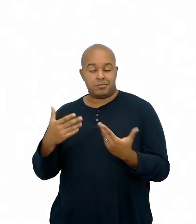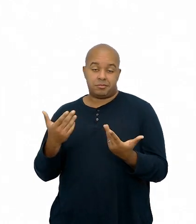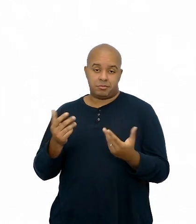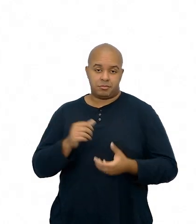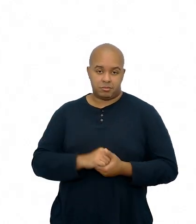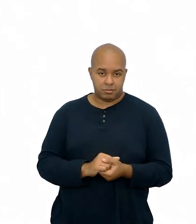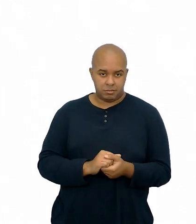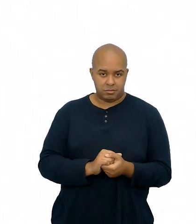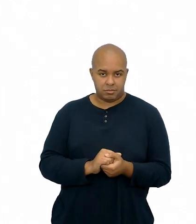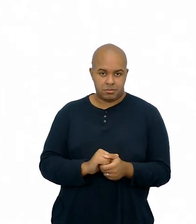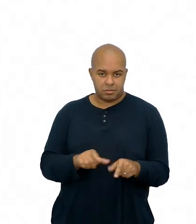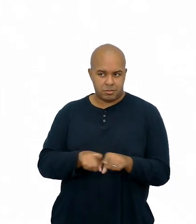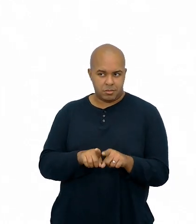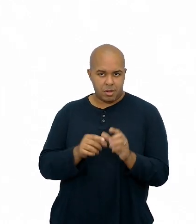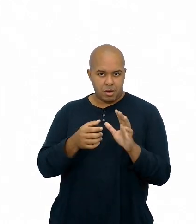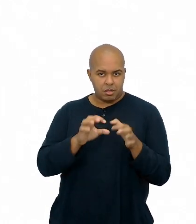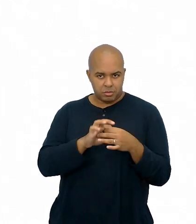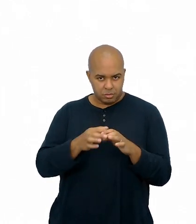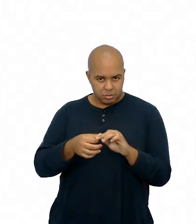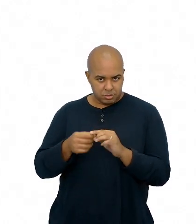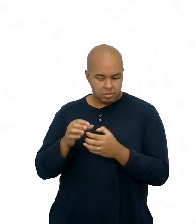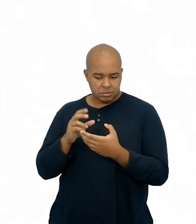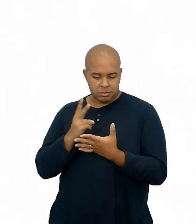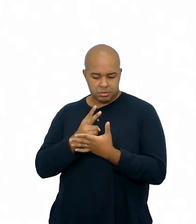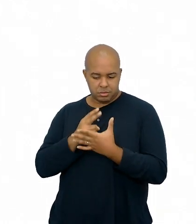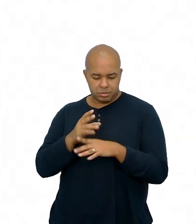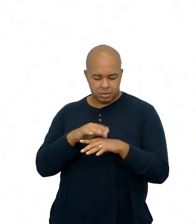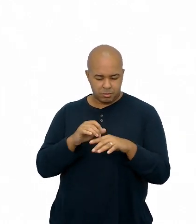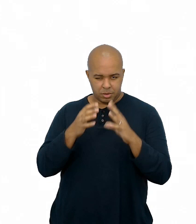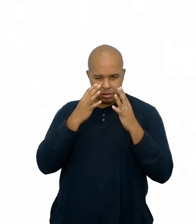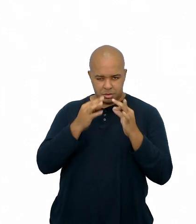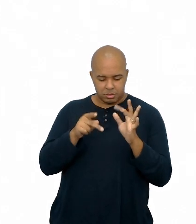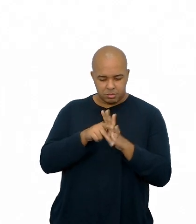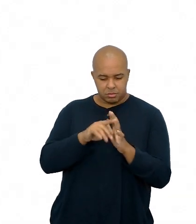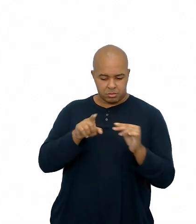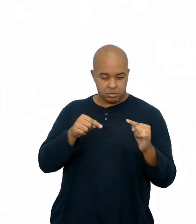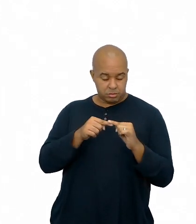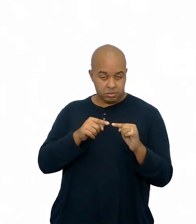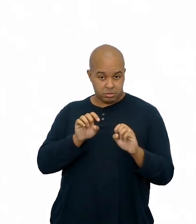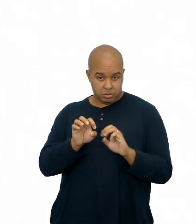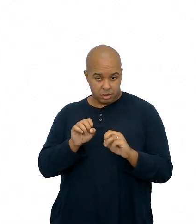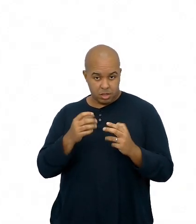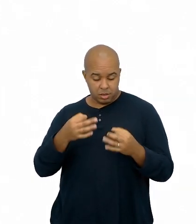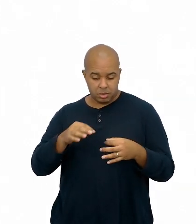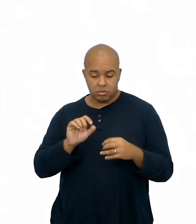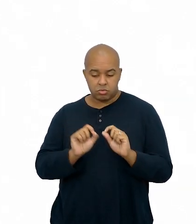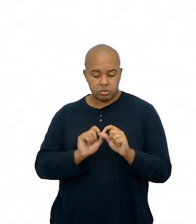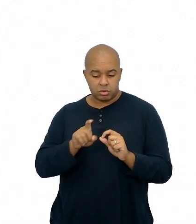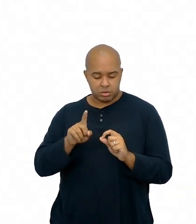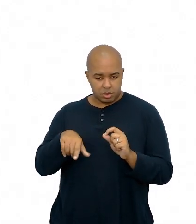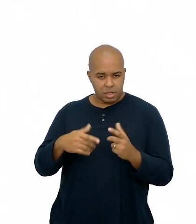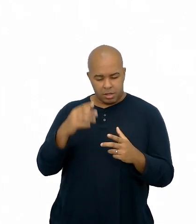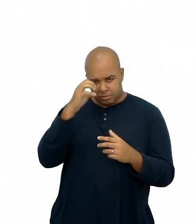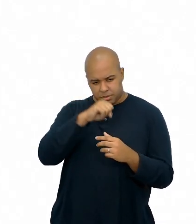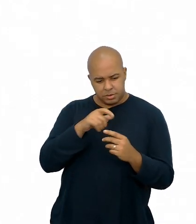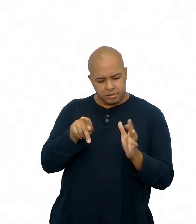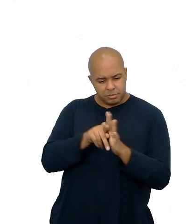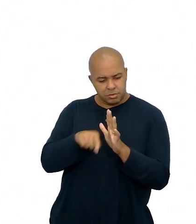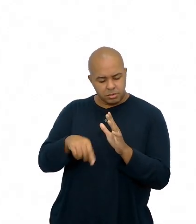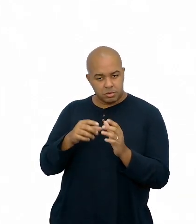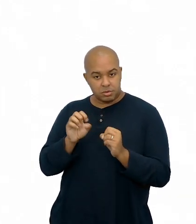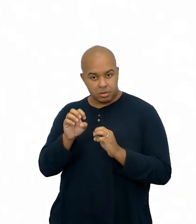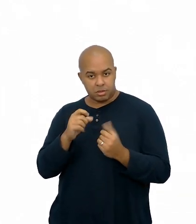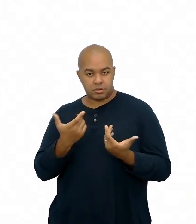enfim. Contextualize sempre chamando a atenção para o objetivo da aula, né, o que eles irão aprender com a